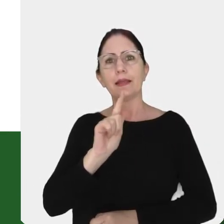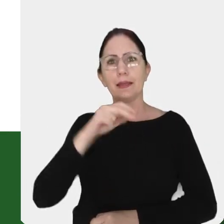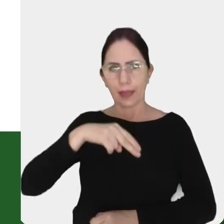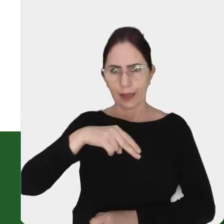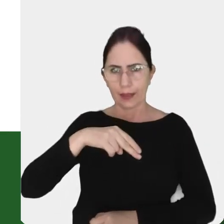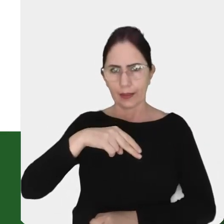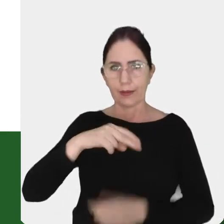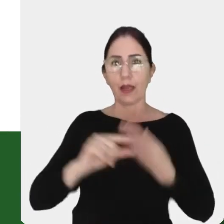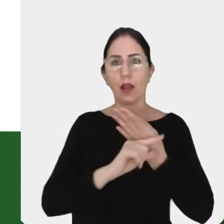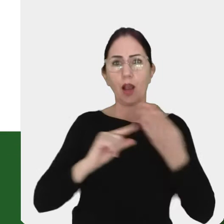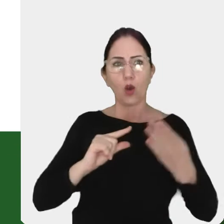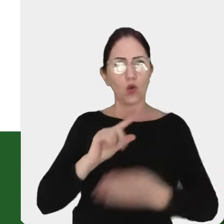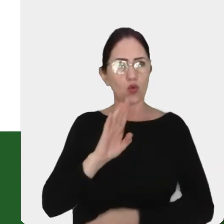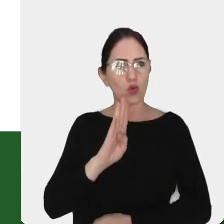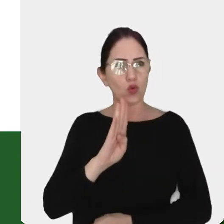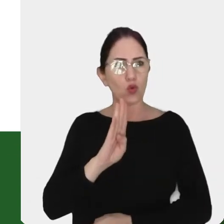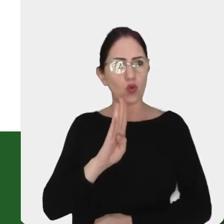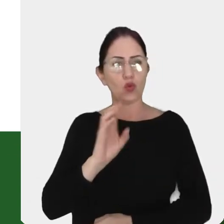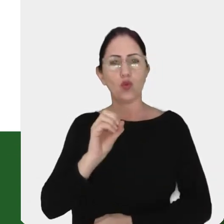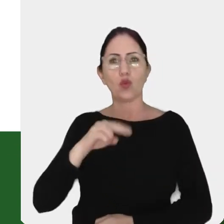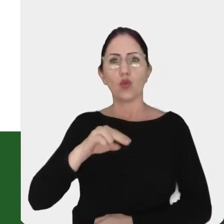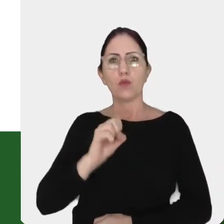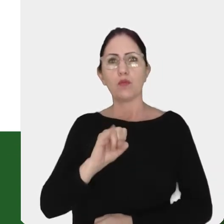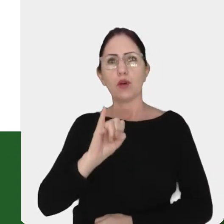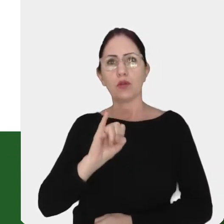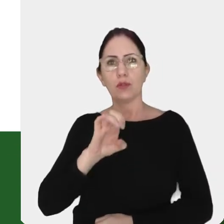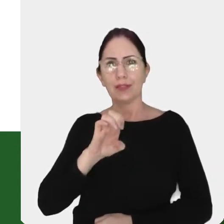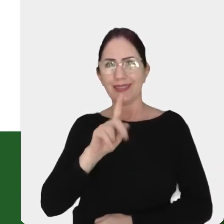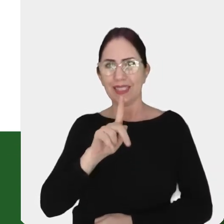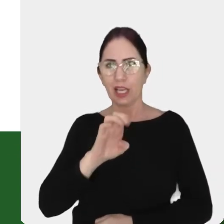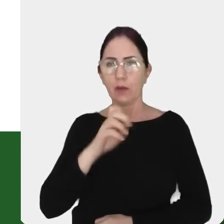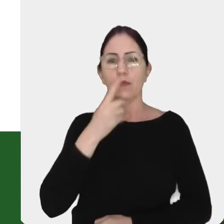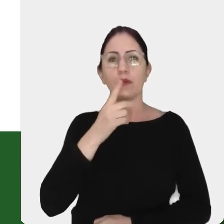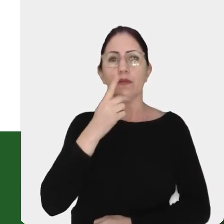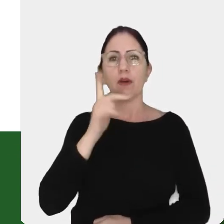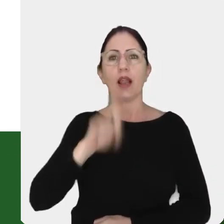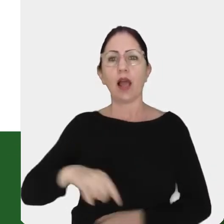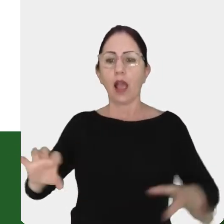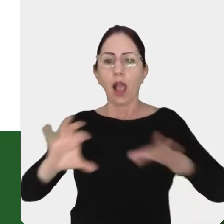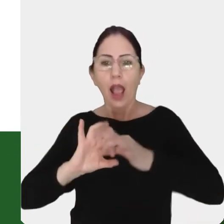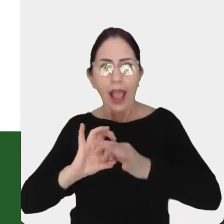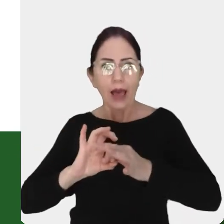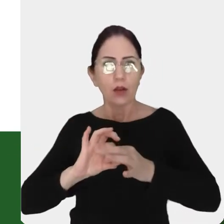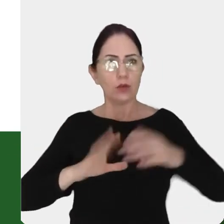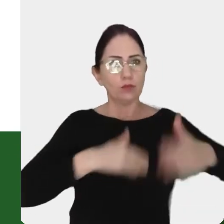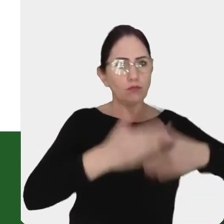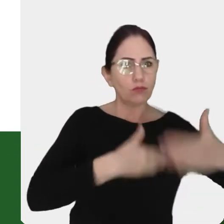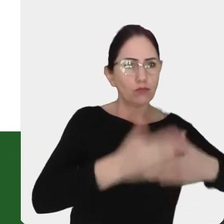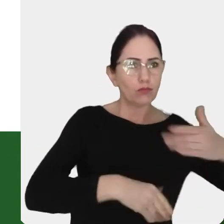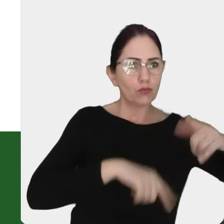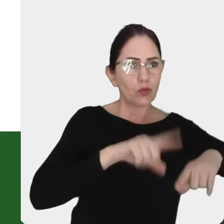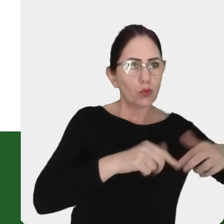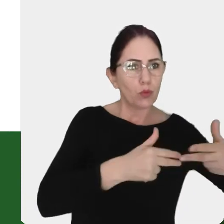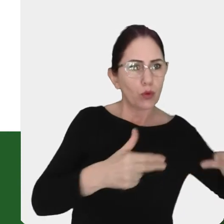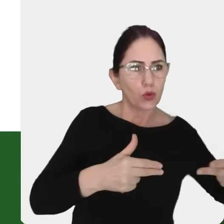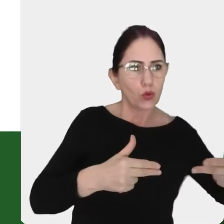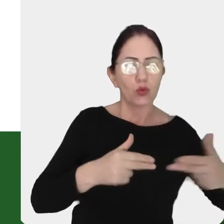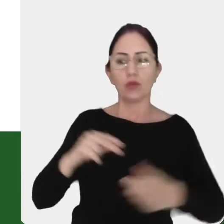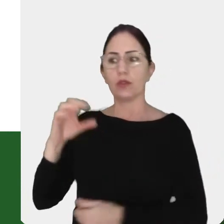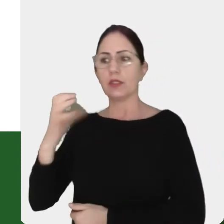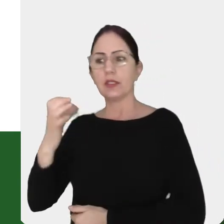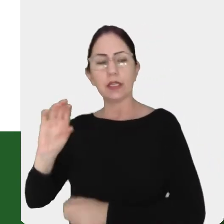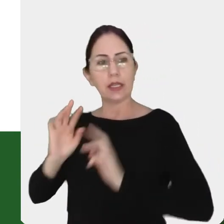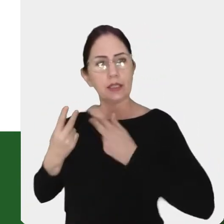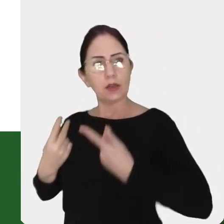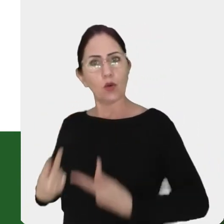ligação entre as ciências do desenvolvimento de produtos, e a gente vai ter várias, né? Disciplinas de